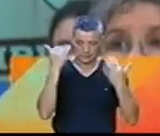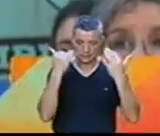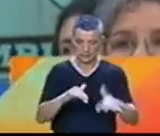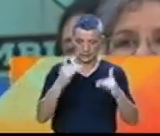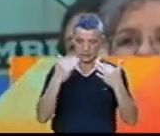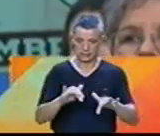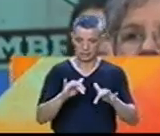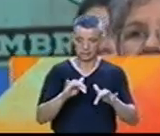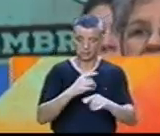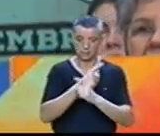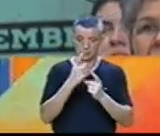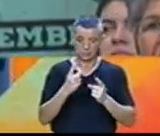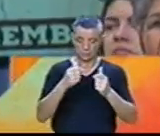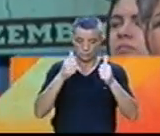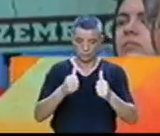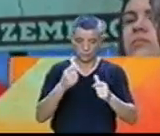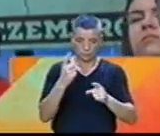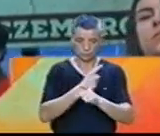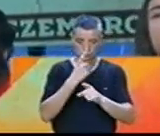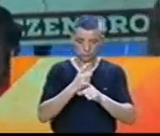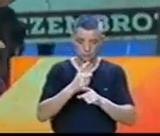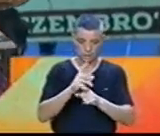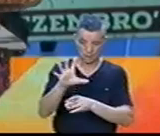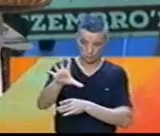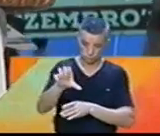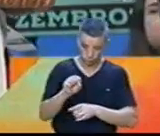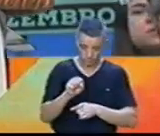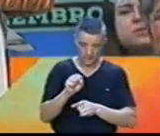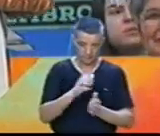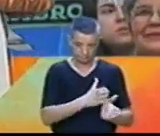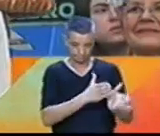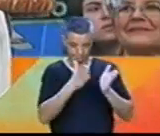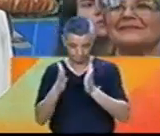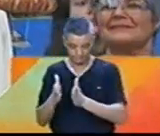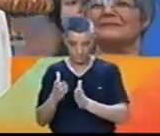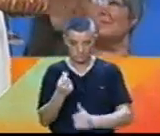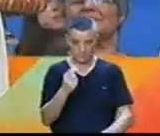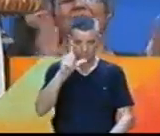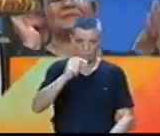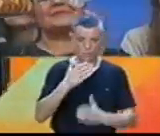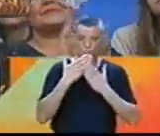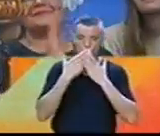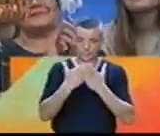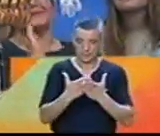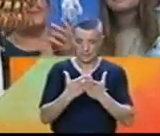exatamente porque o bom produto tem que se buscar, tem que se ir ao interior para o conseguir ter. Muito obrigado por